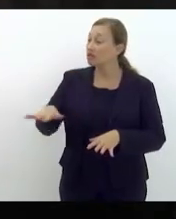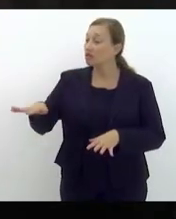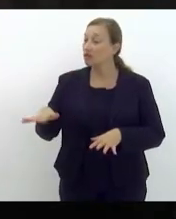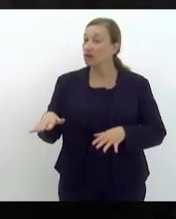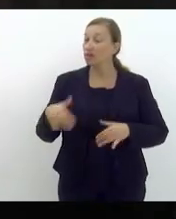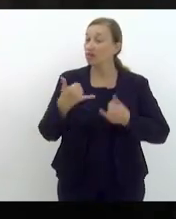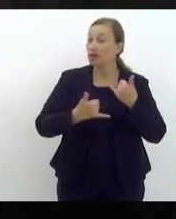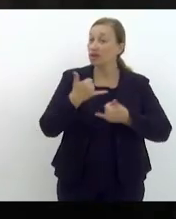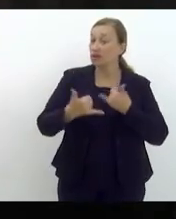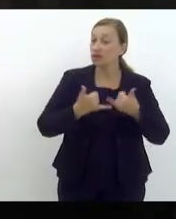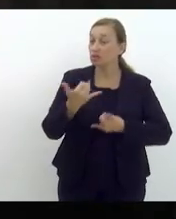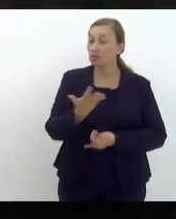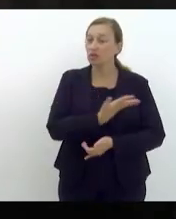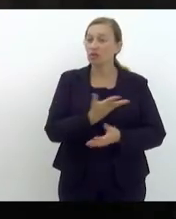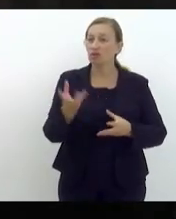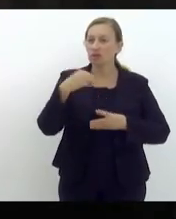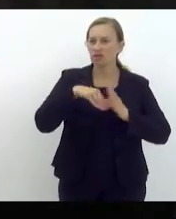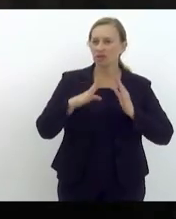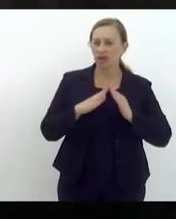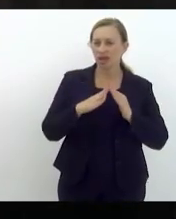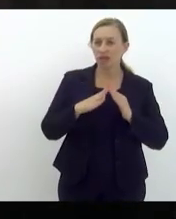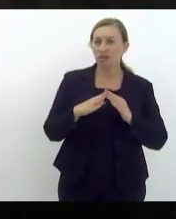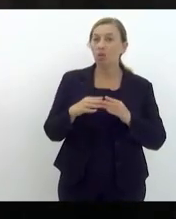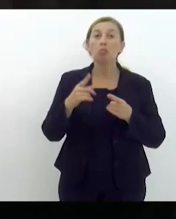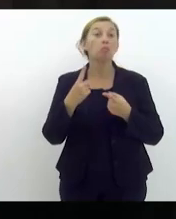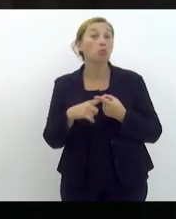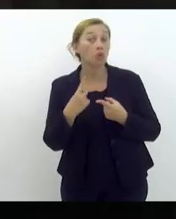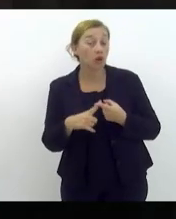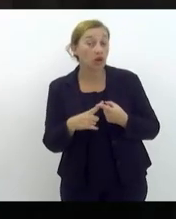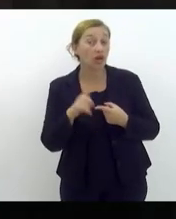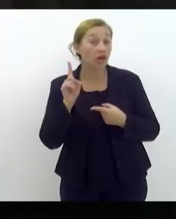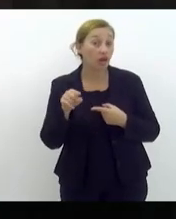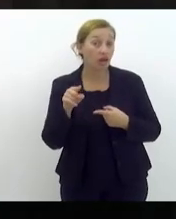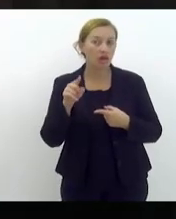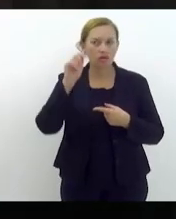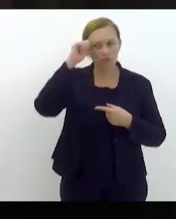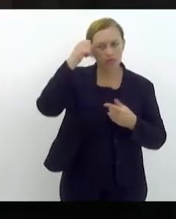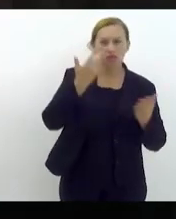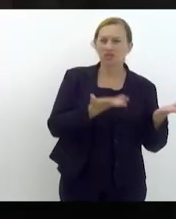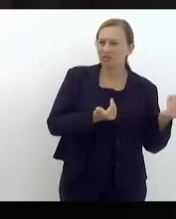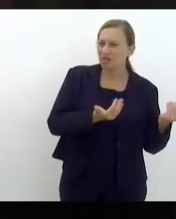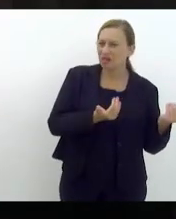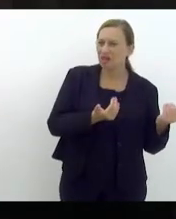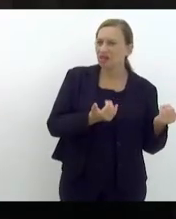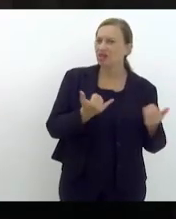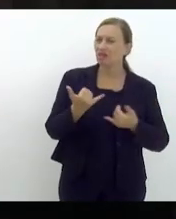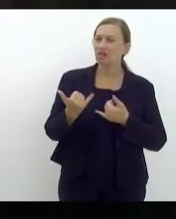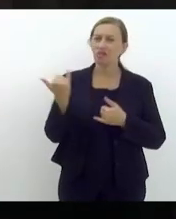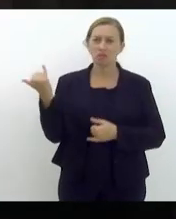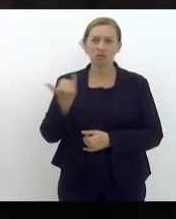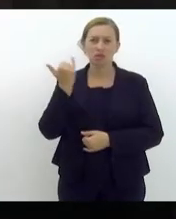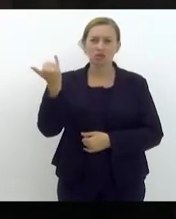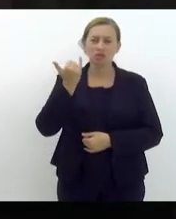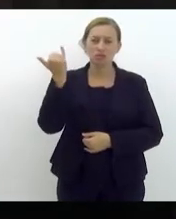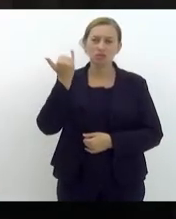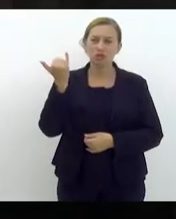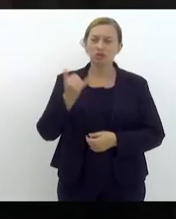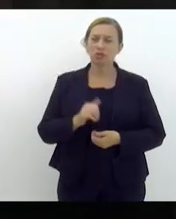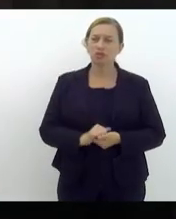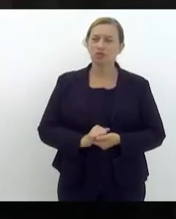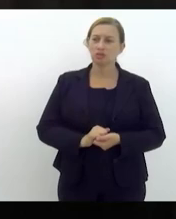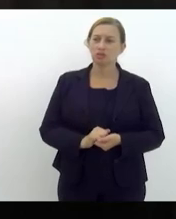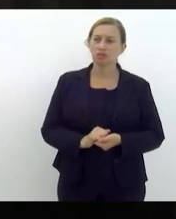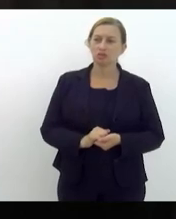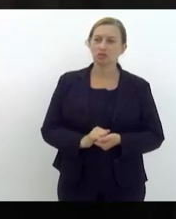seus amigos dentro de casa e porque era um jovem negro isso é importante nós termos Claro